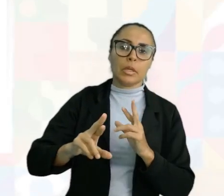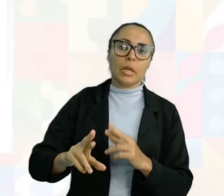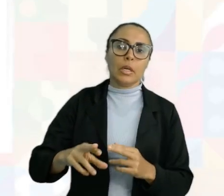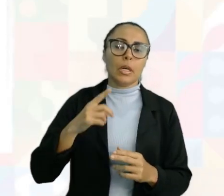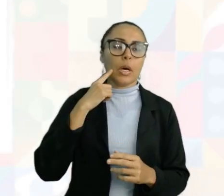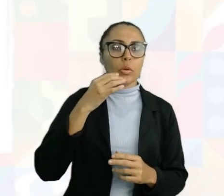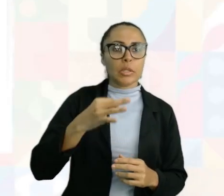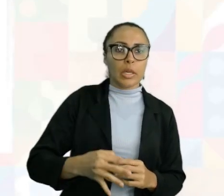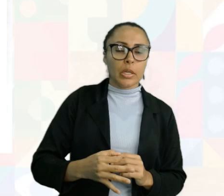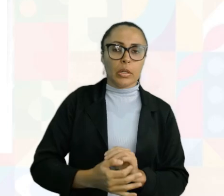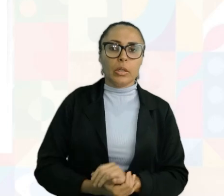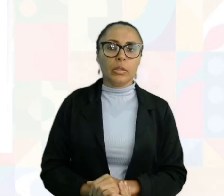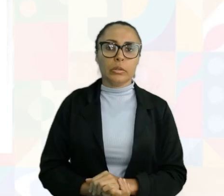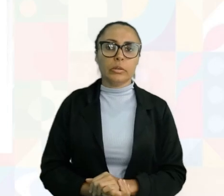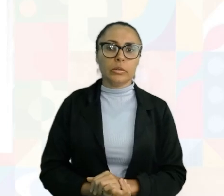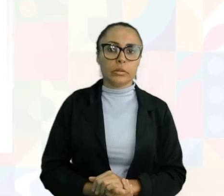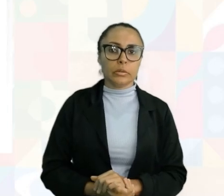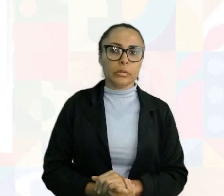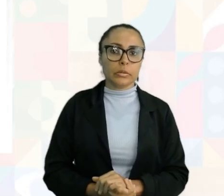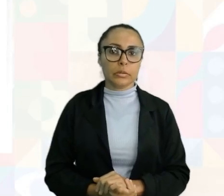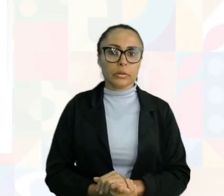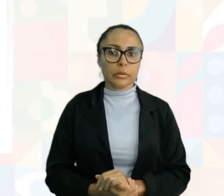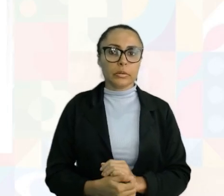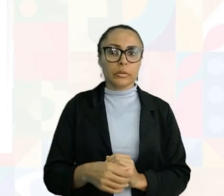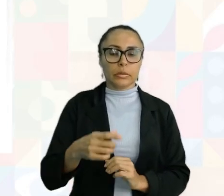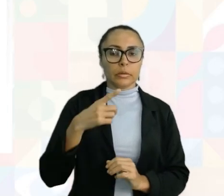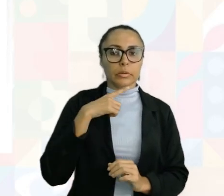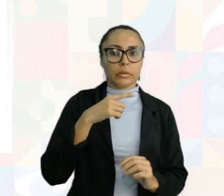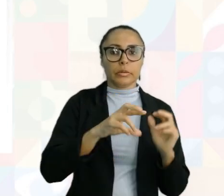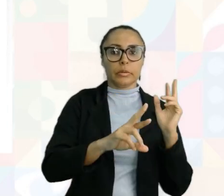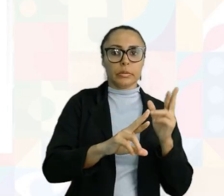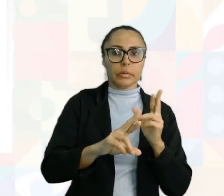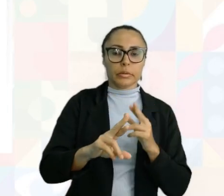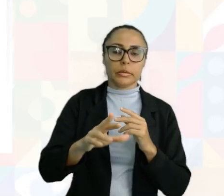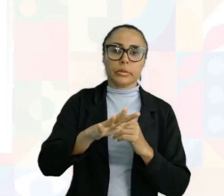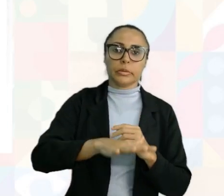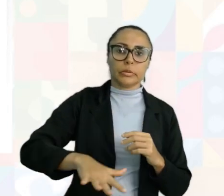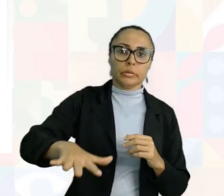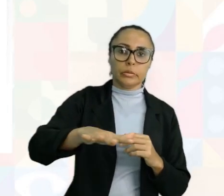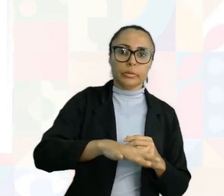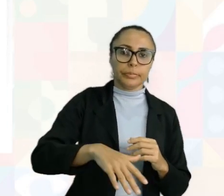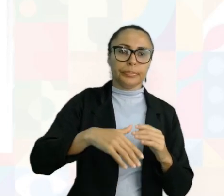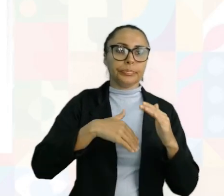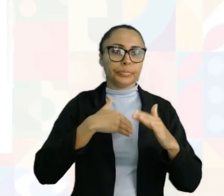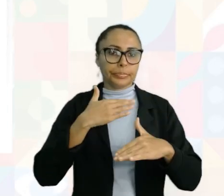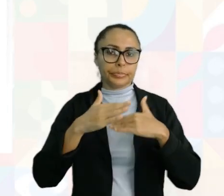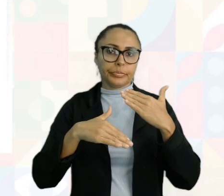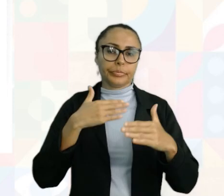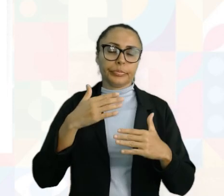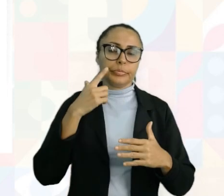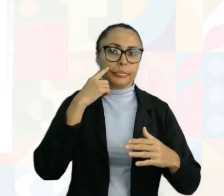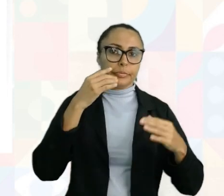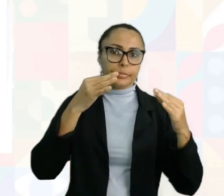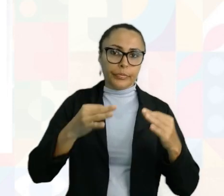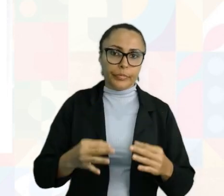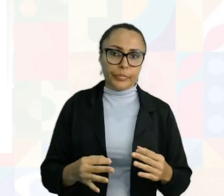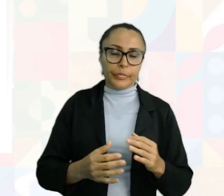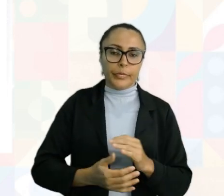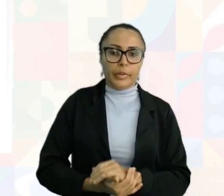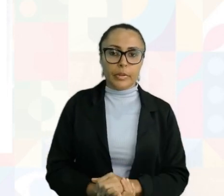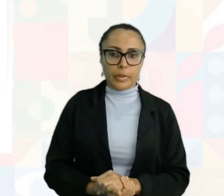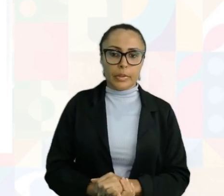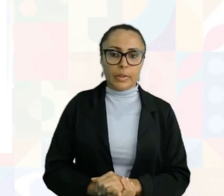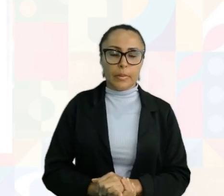fidedignas, né? Então você tem o ponto de fuga, você tem a representação dos espaços e das construções exatamente como elas deveriam ser